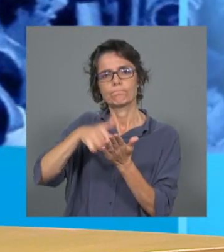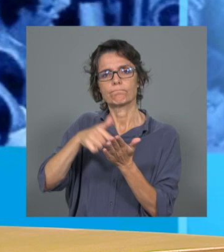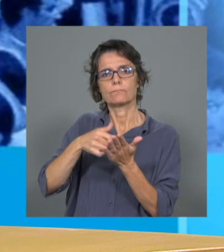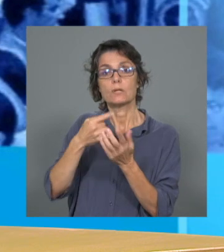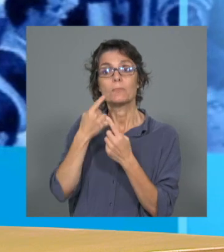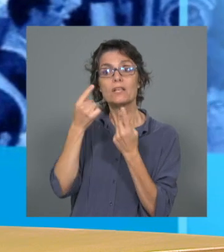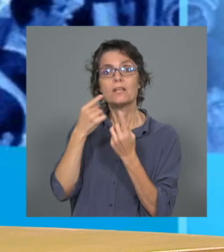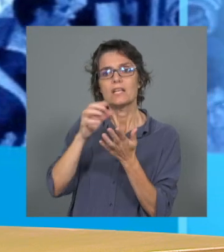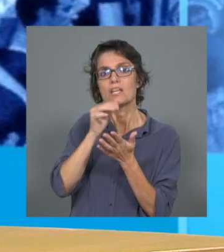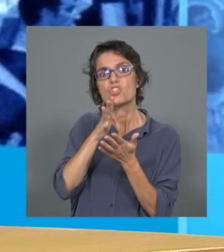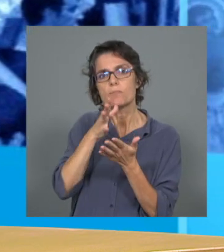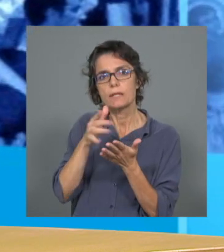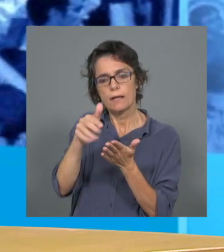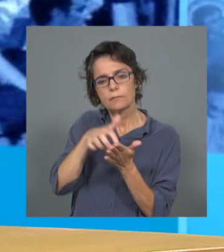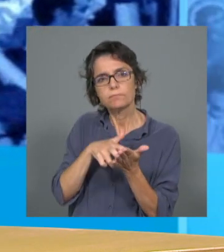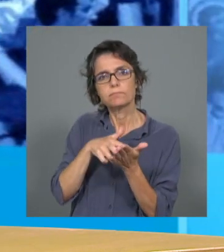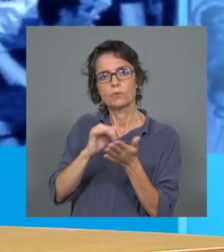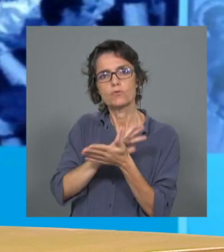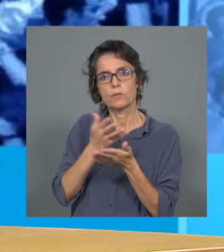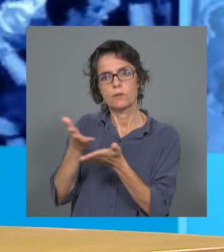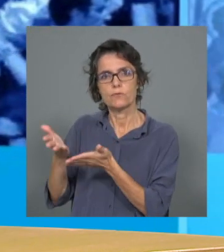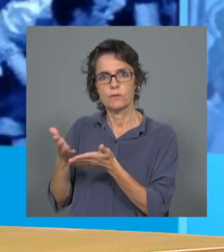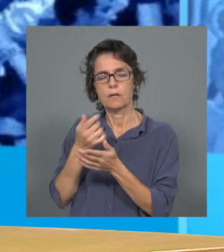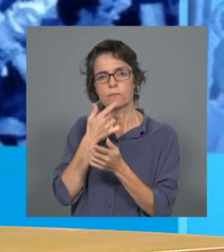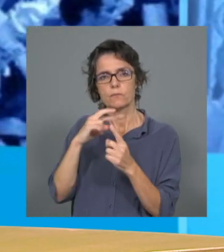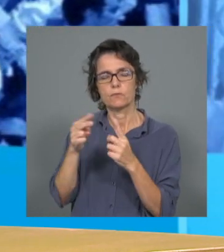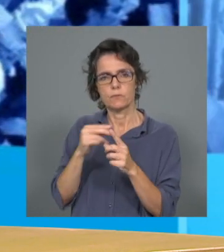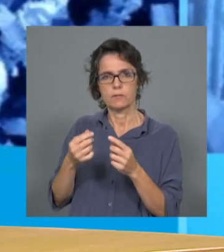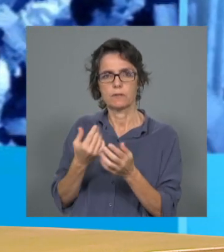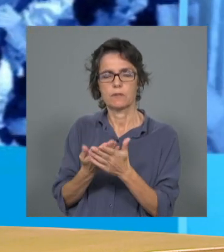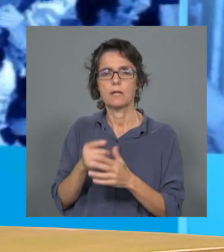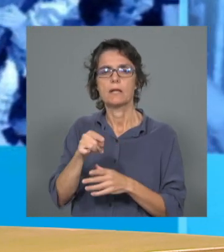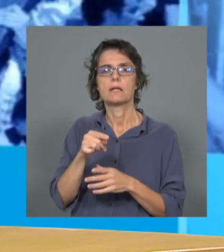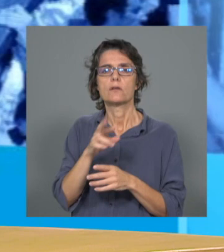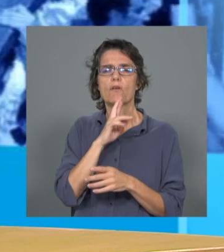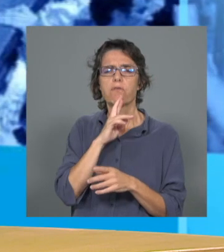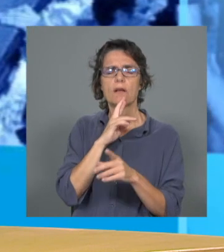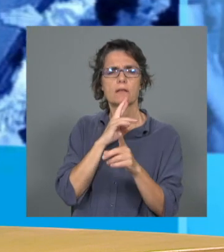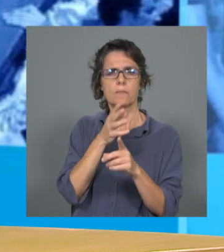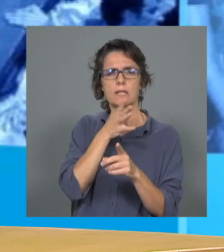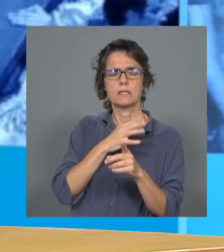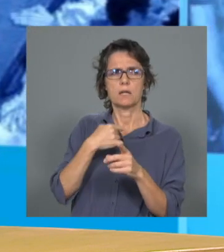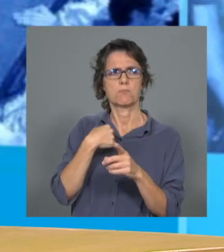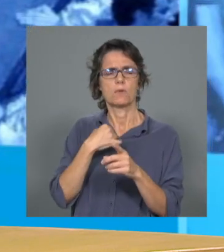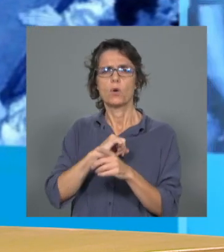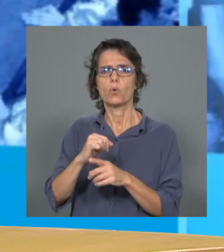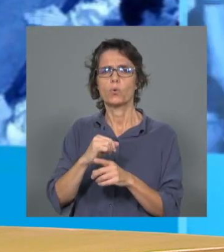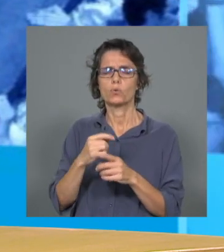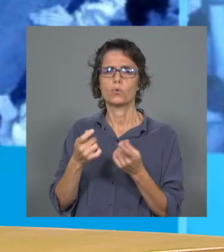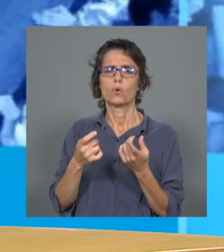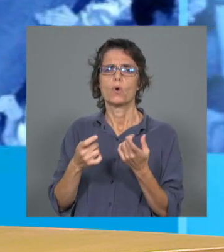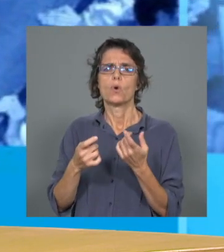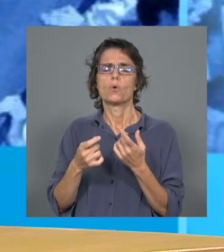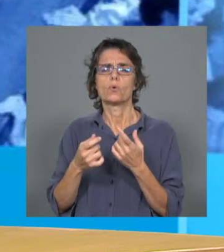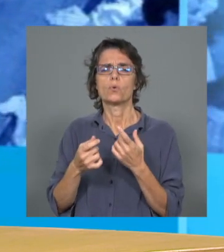um editorial do Monsenhor Luciano Guerra, será Fátima anticomunista.